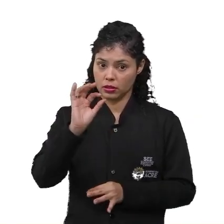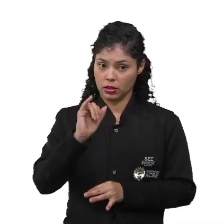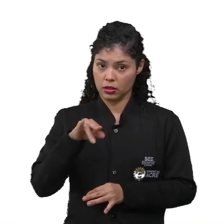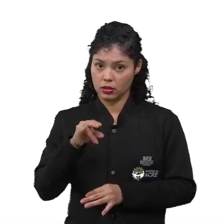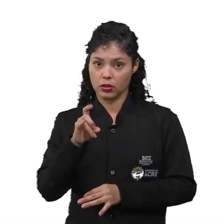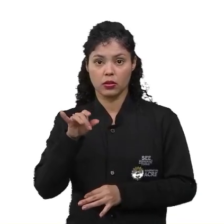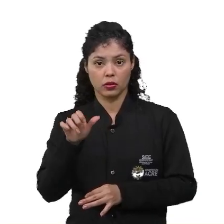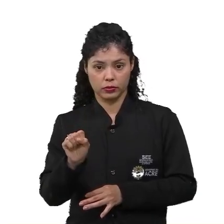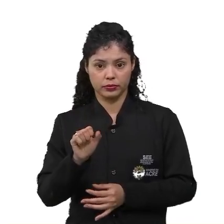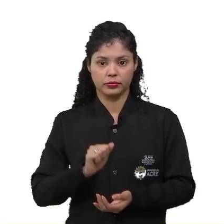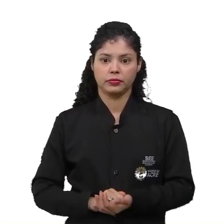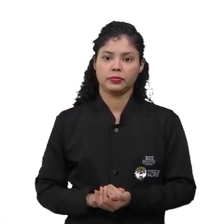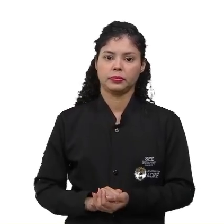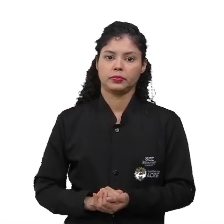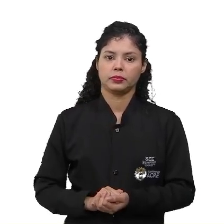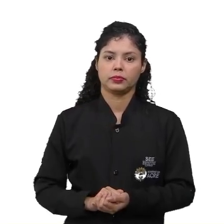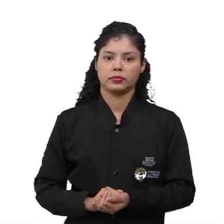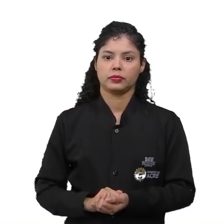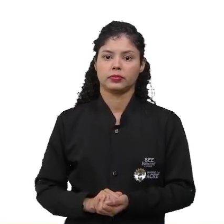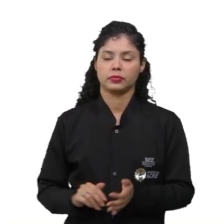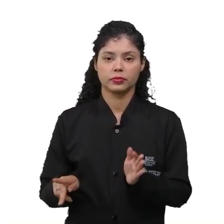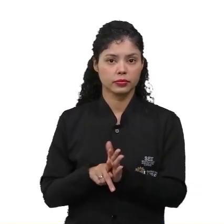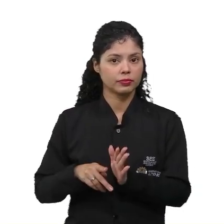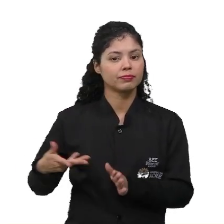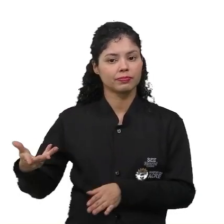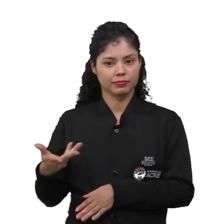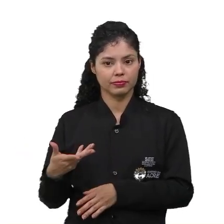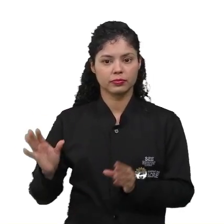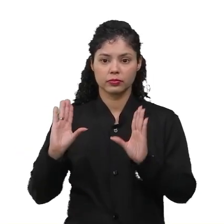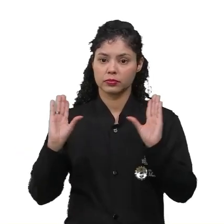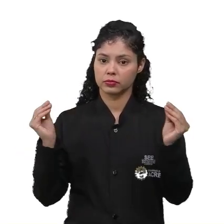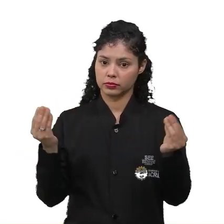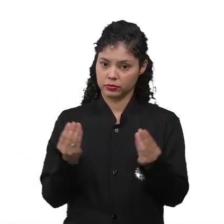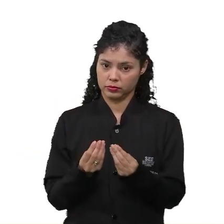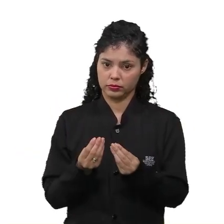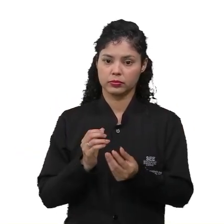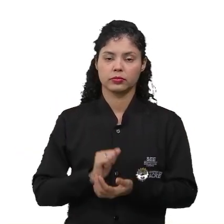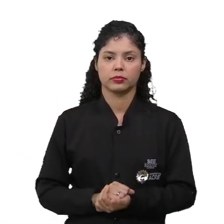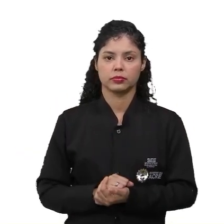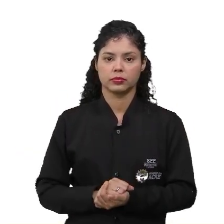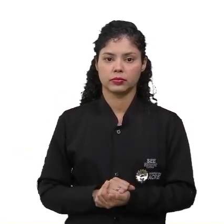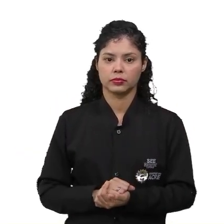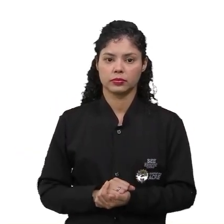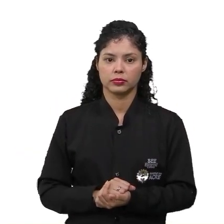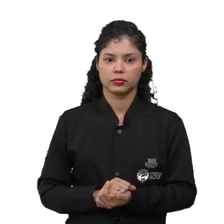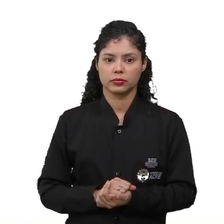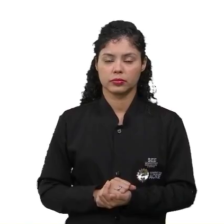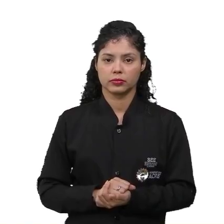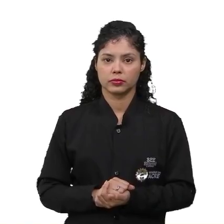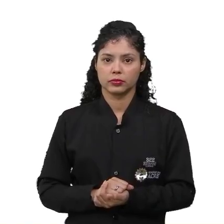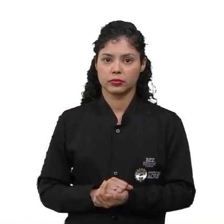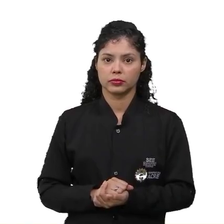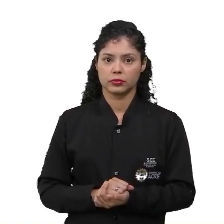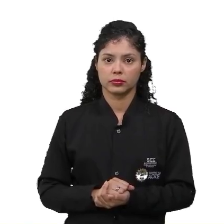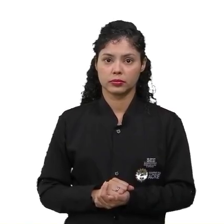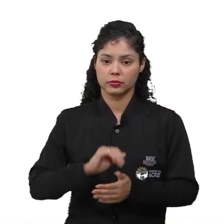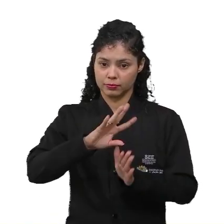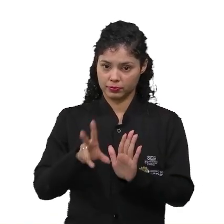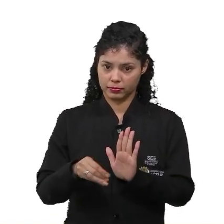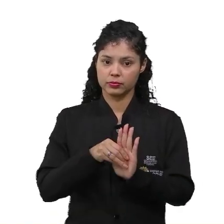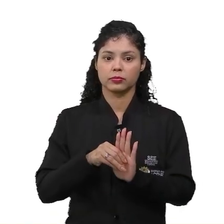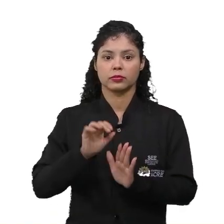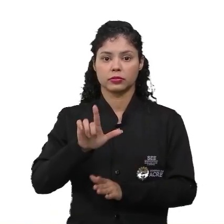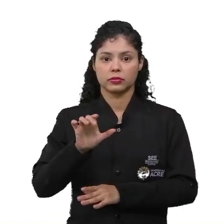íons de hidrogênio numa determinada substância. Então é mais uma aplicação